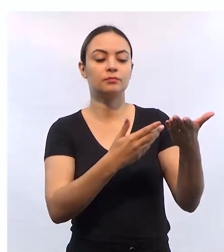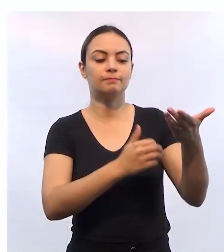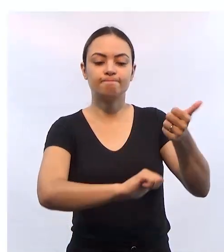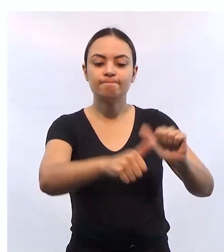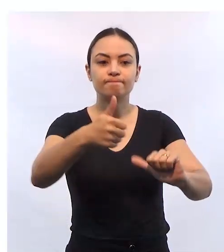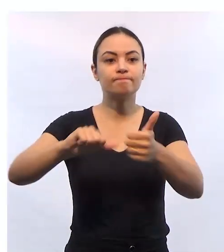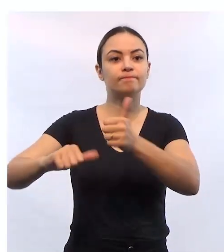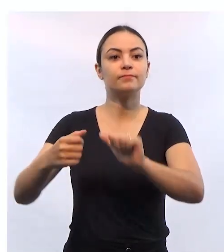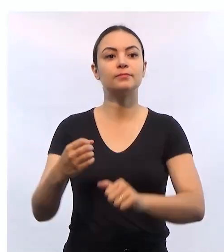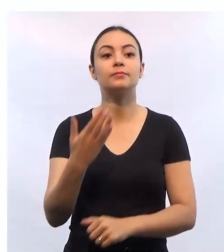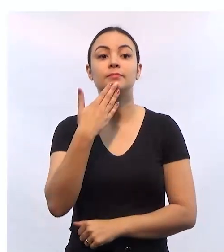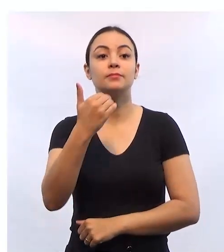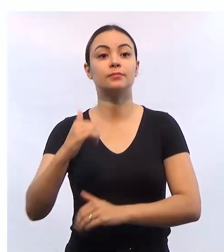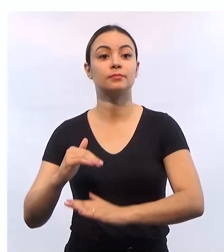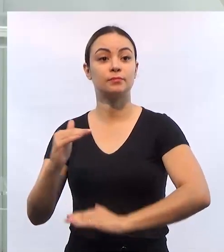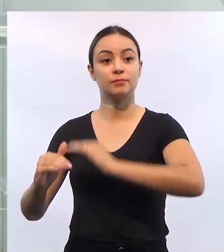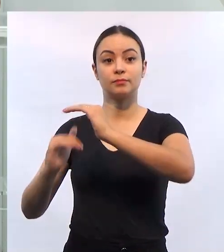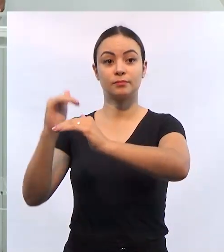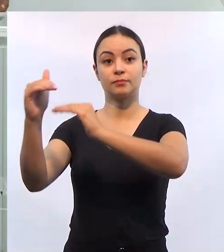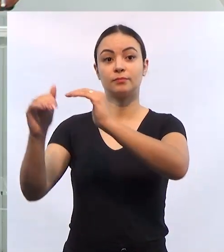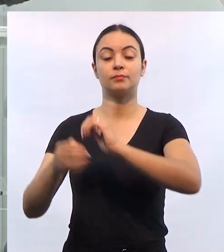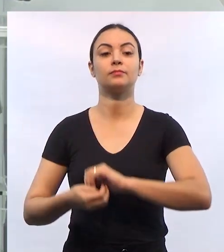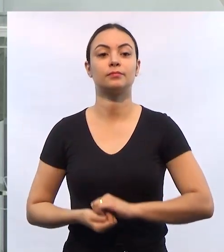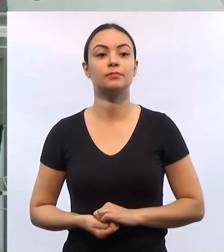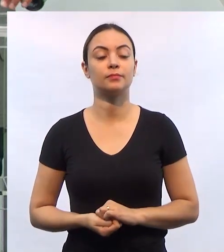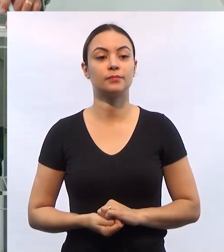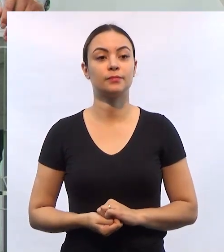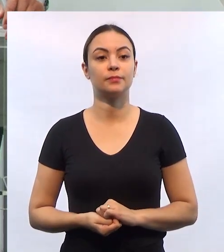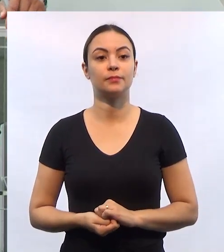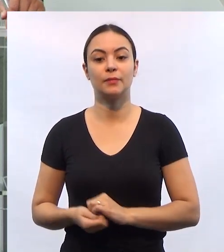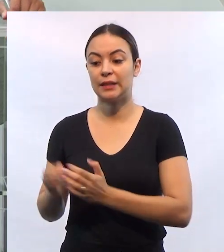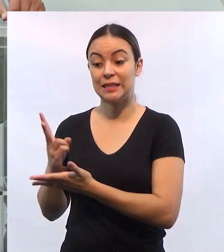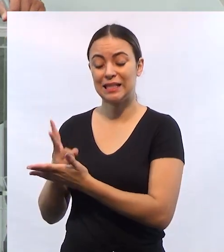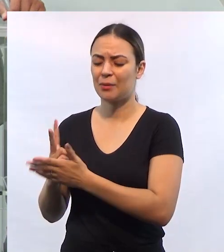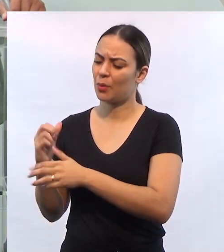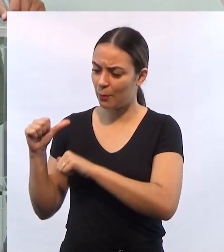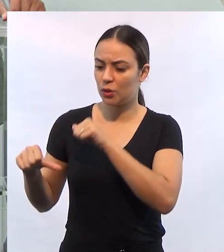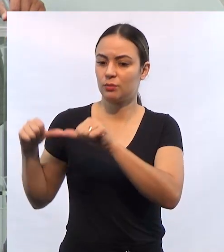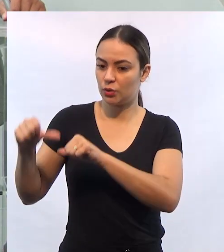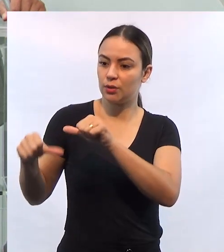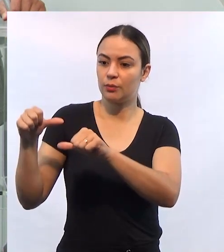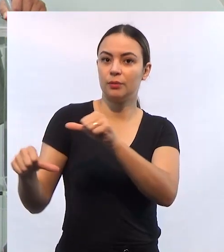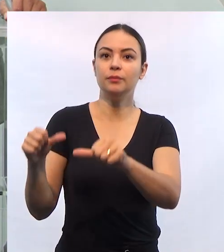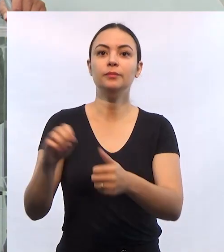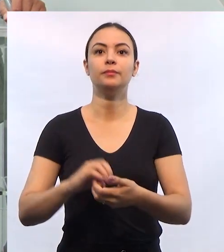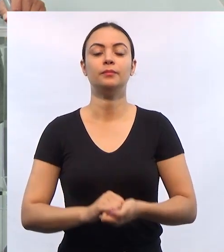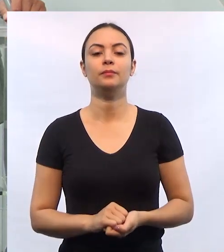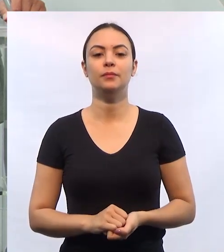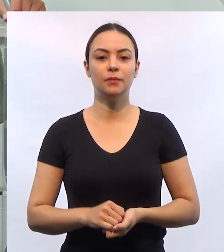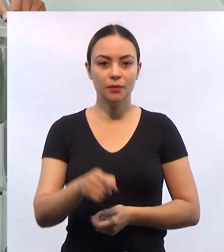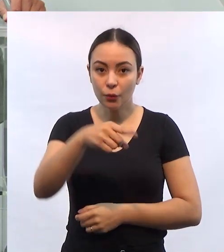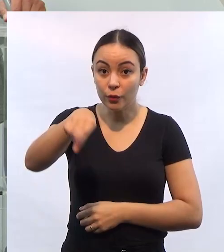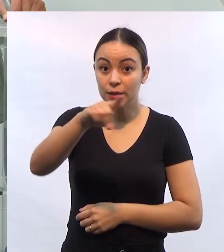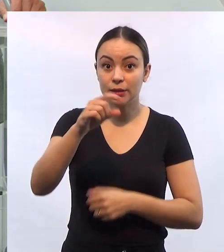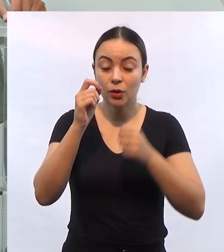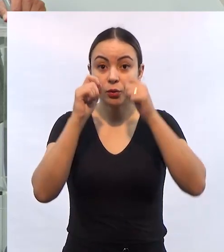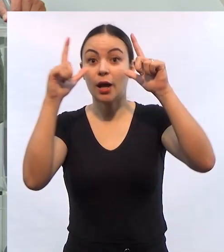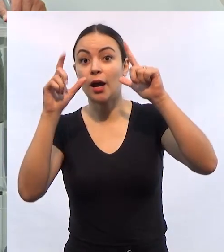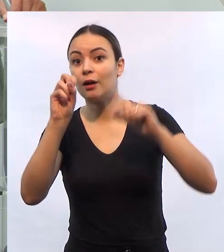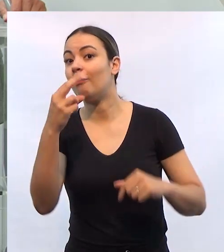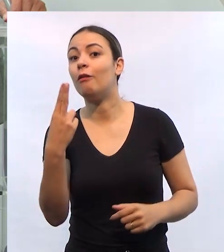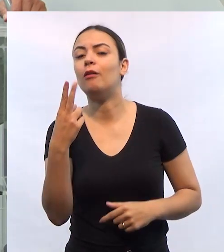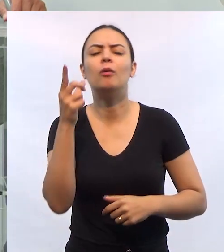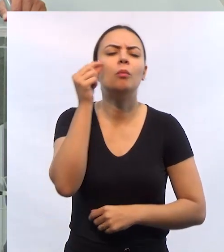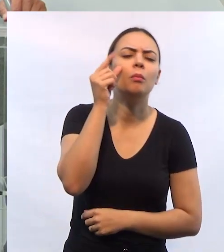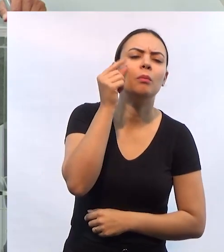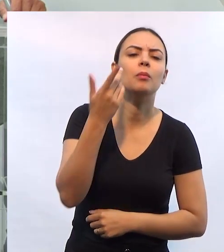mudanças, uma vez que nós estamos o tempo inteiro em constante mudança. Entenda isso. Você está acordado ainda